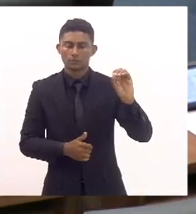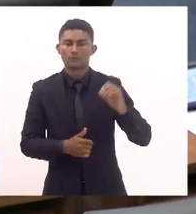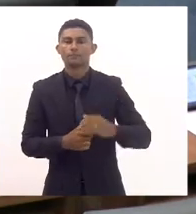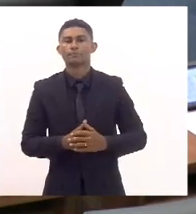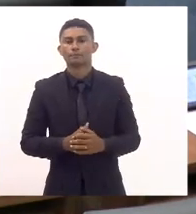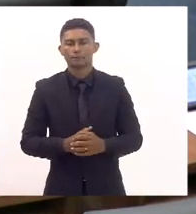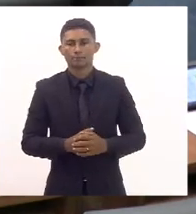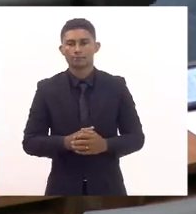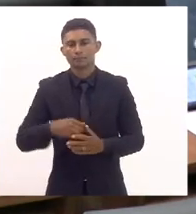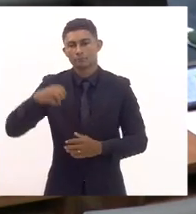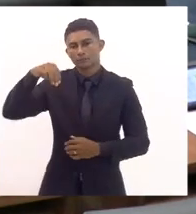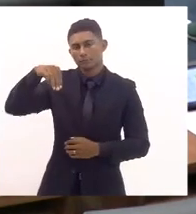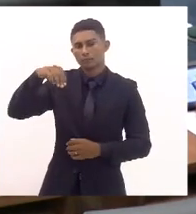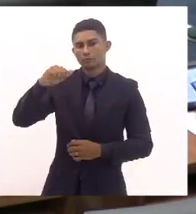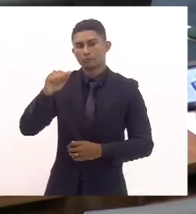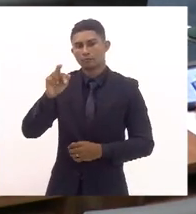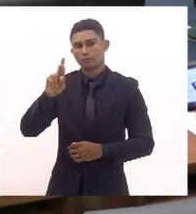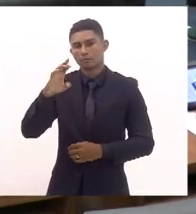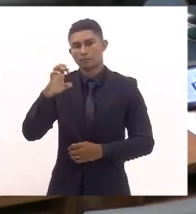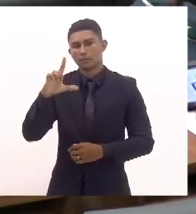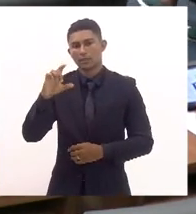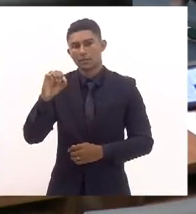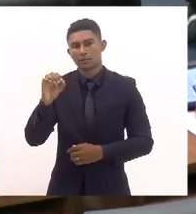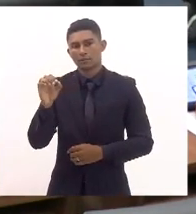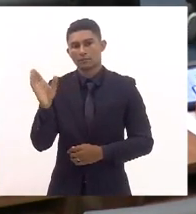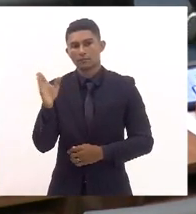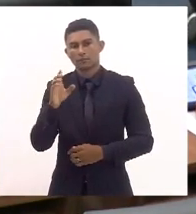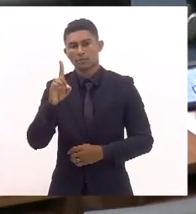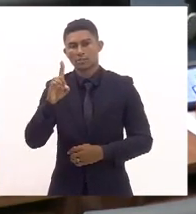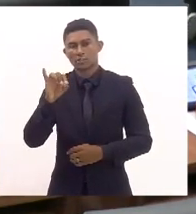o deputado Marcelo do seu Dino a